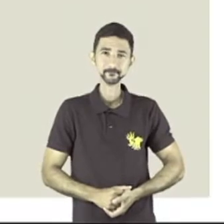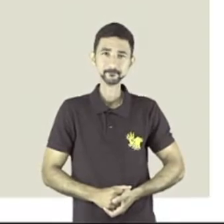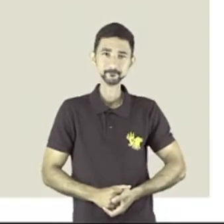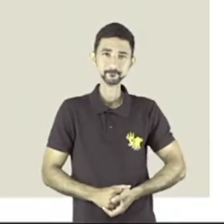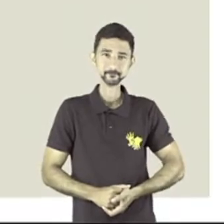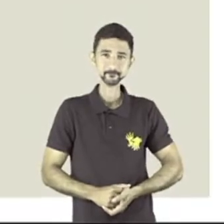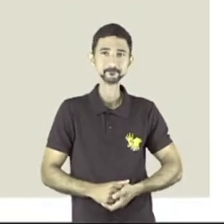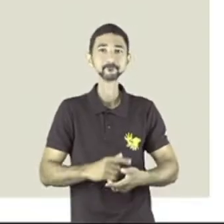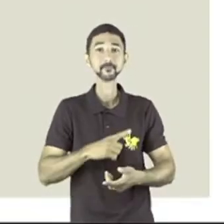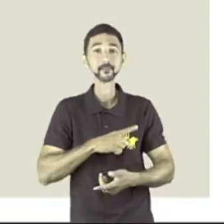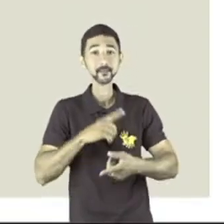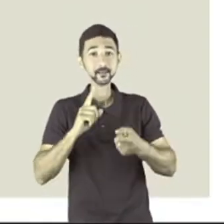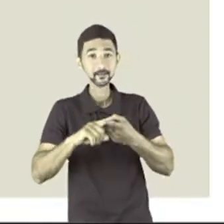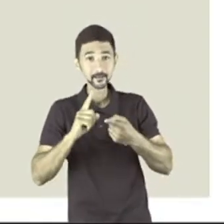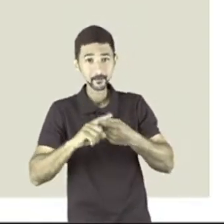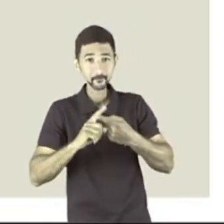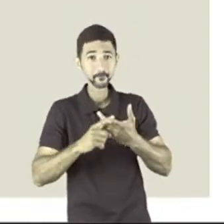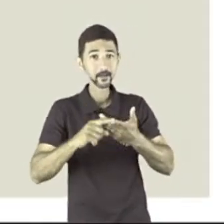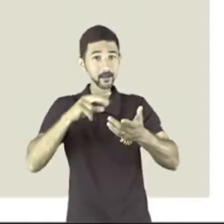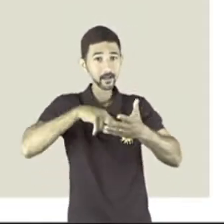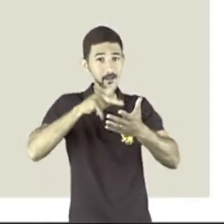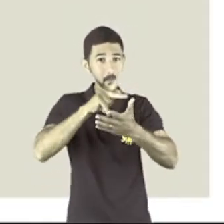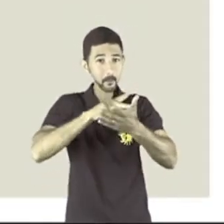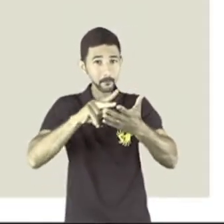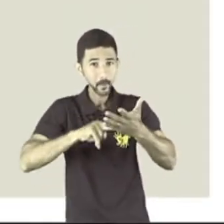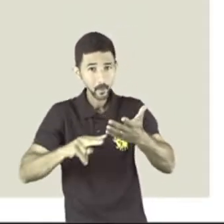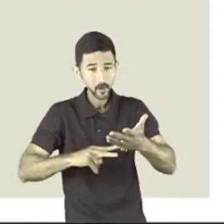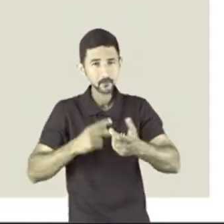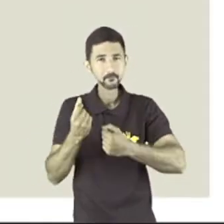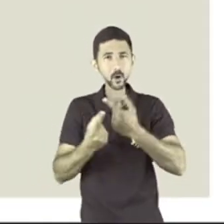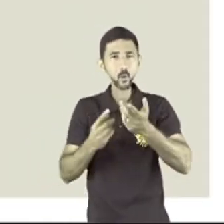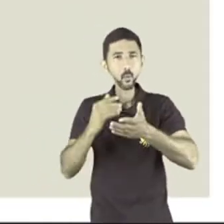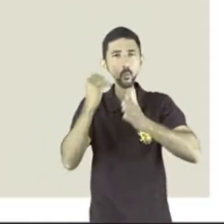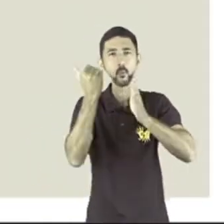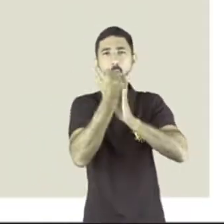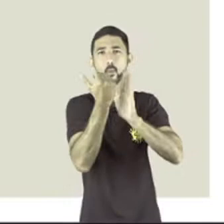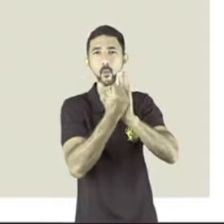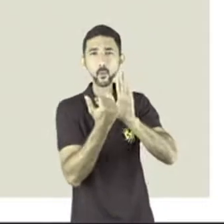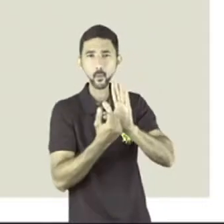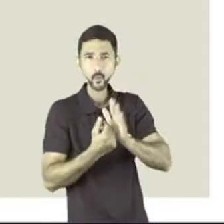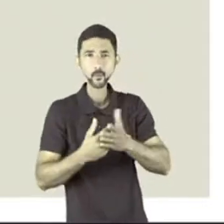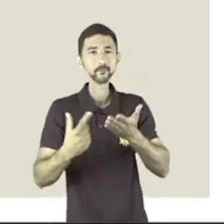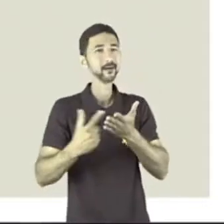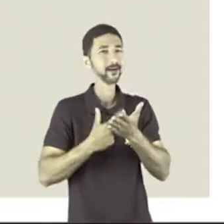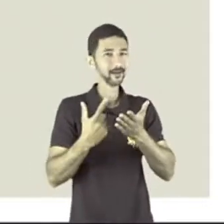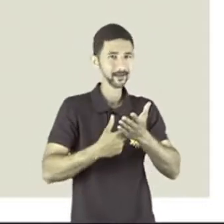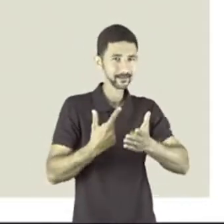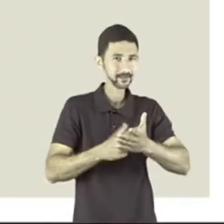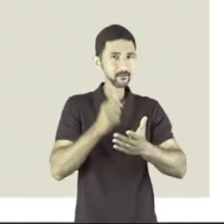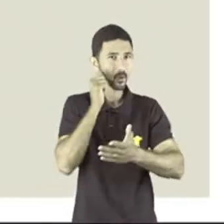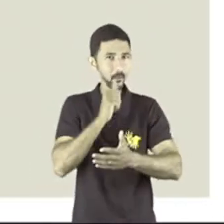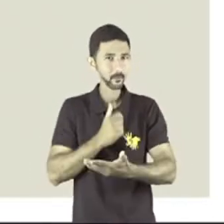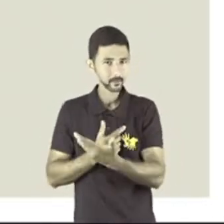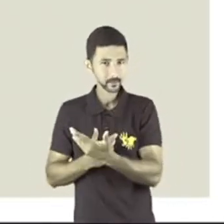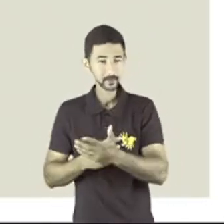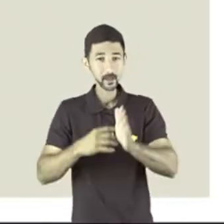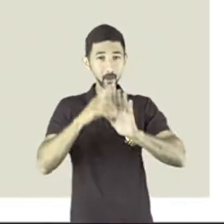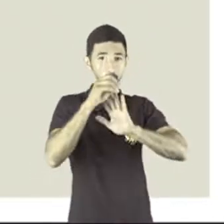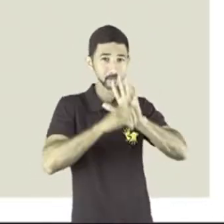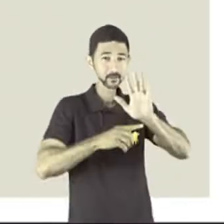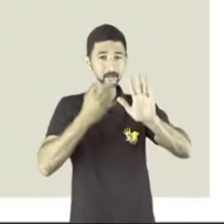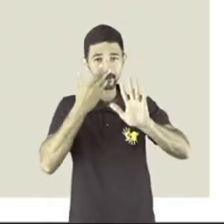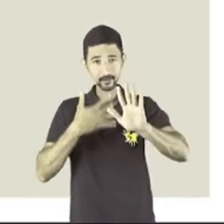Nós vamos ter também a leitura do poema, de alguns momentos do poema que está lá naquele livro da Ruth Rocha, Os Direitos